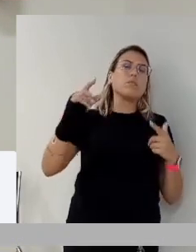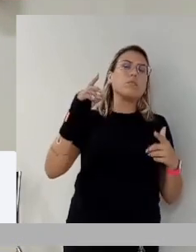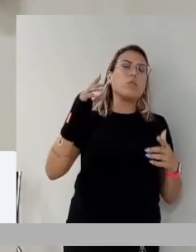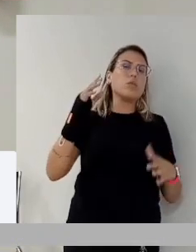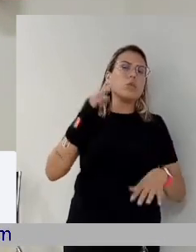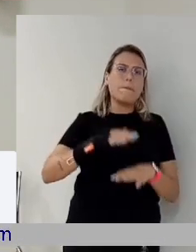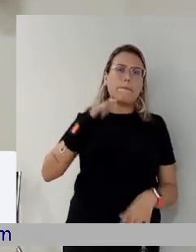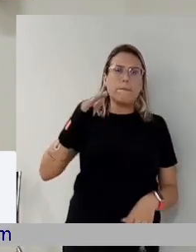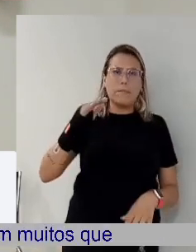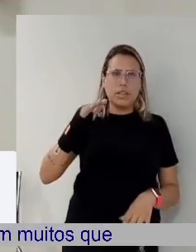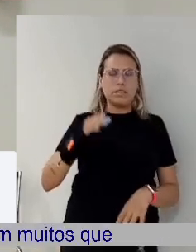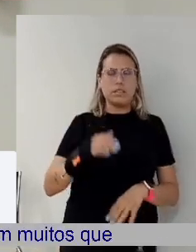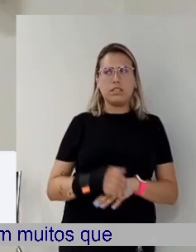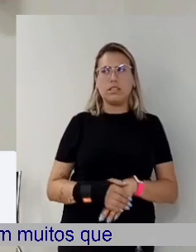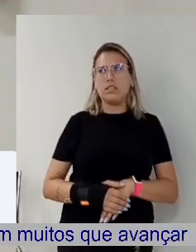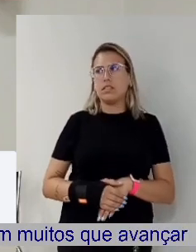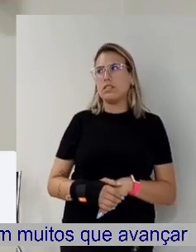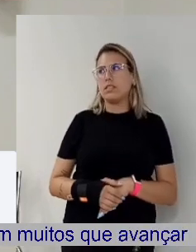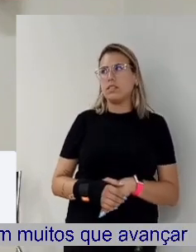muitos que